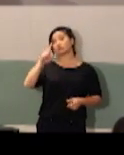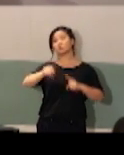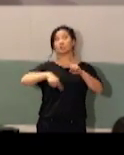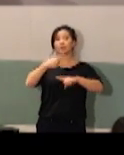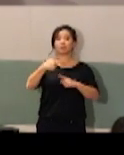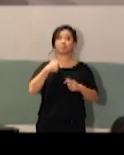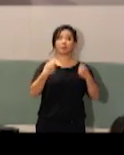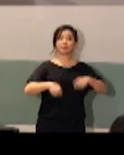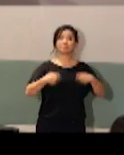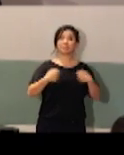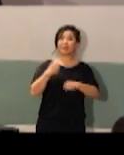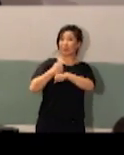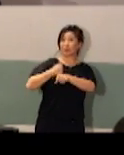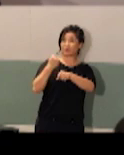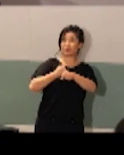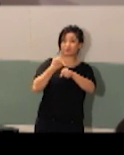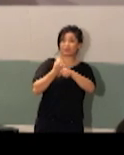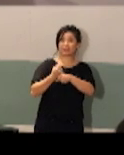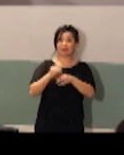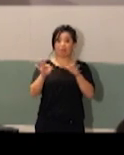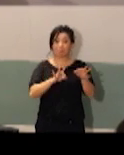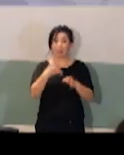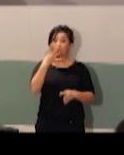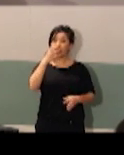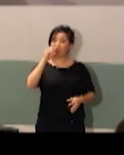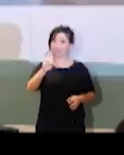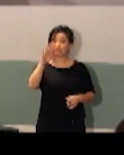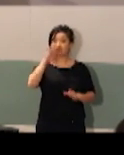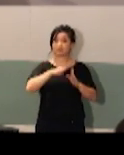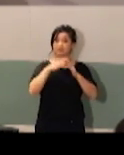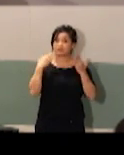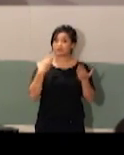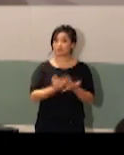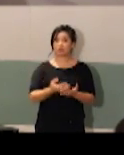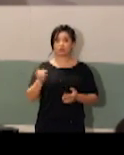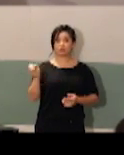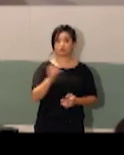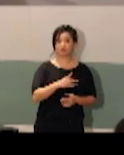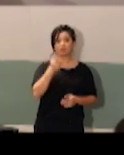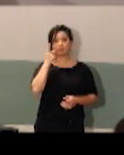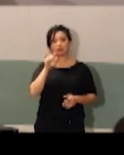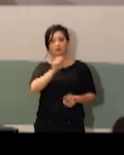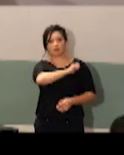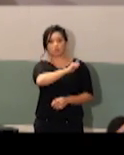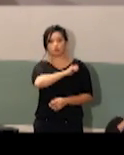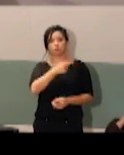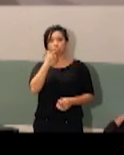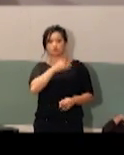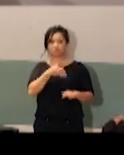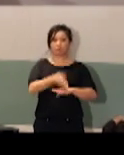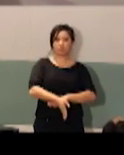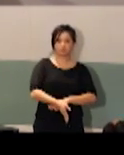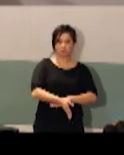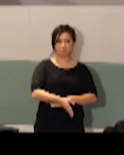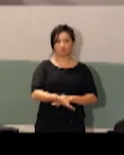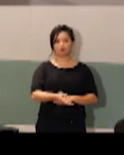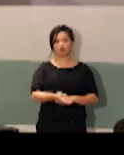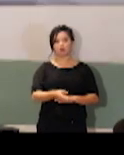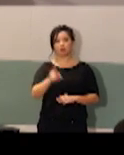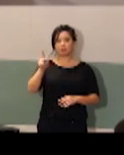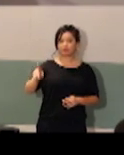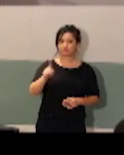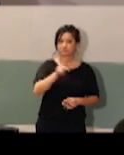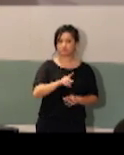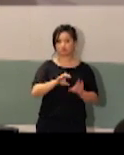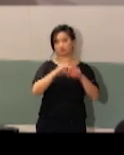estavam piores para os nossos estudantes entrarem, estudantes, professores e comunidade. Essa